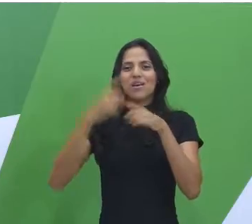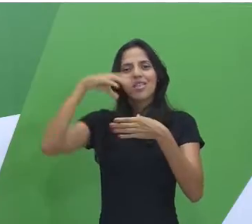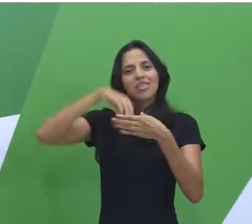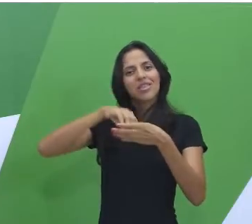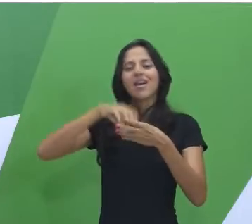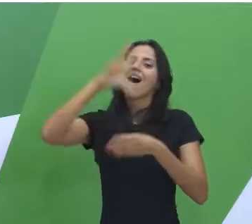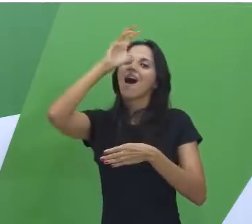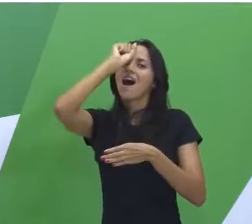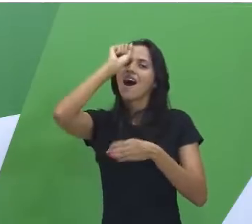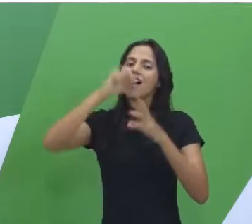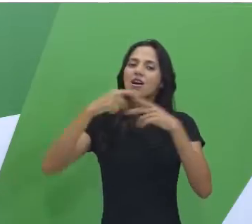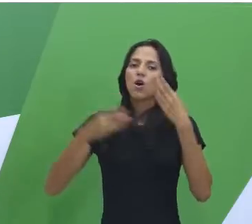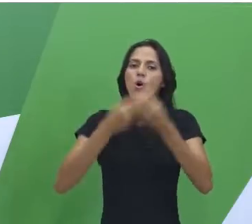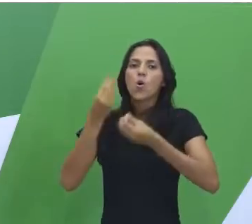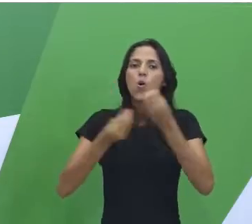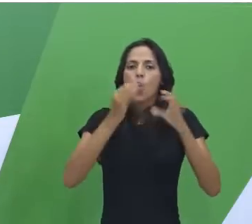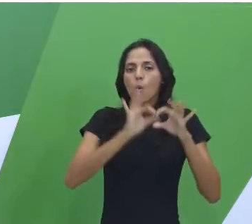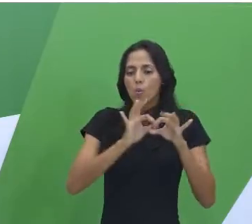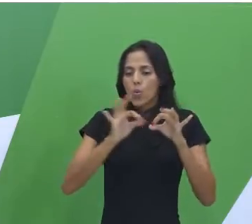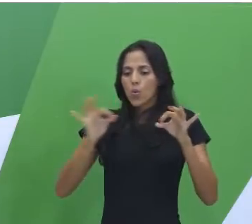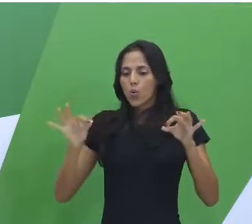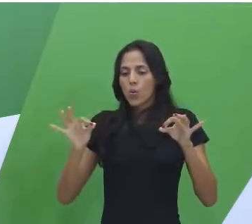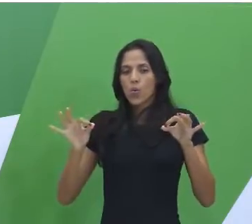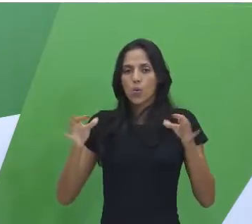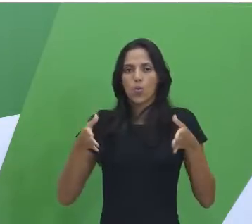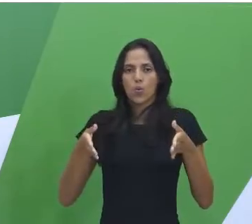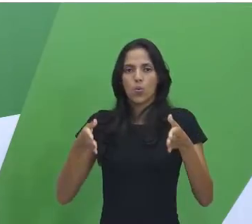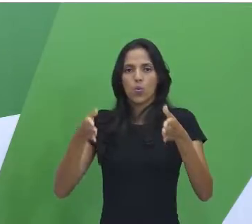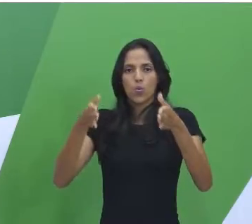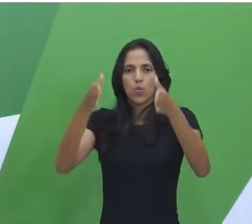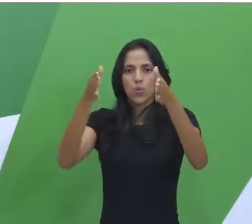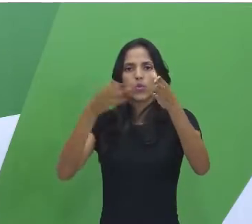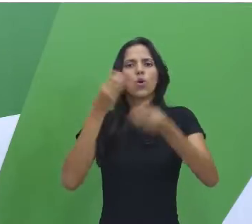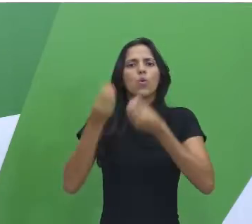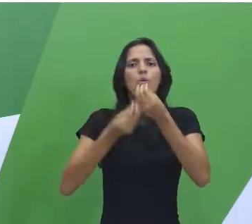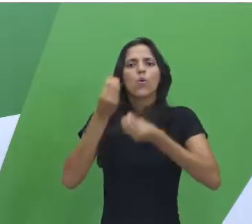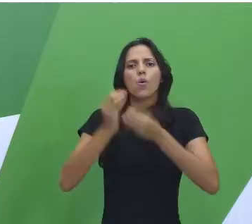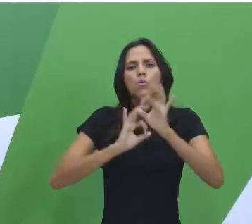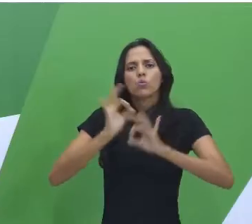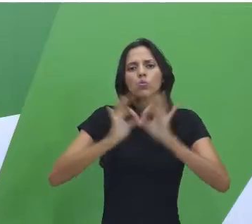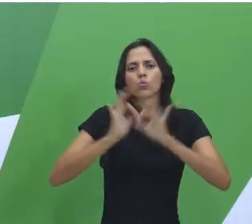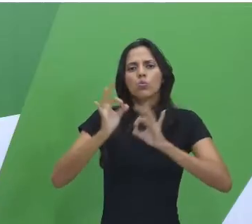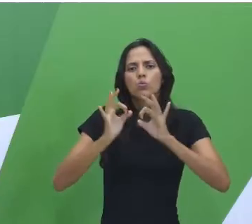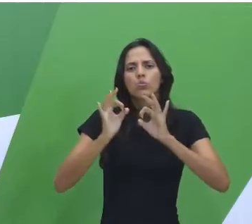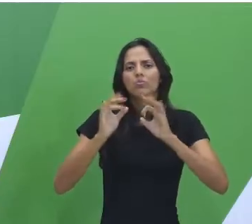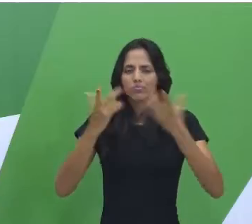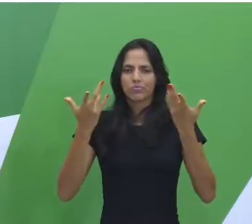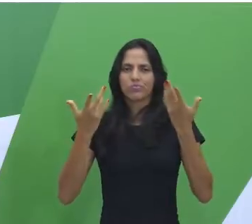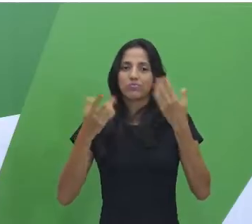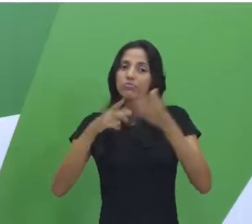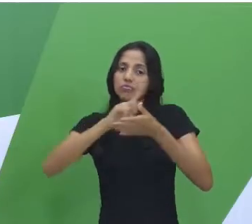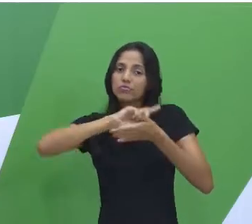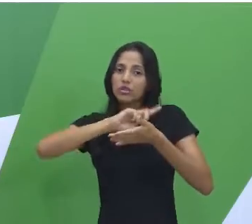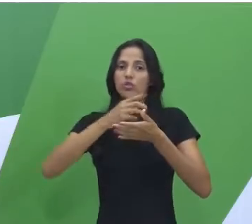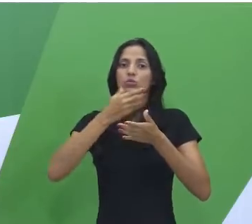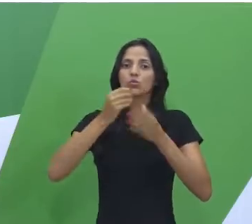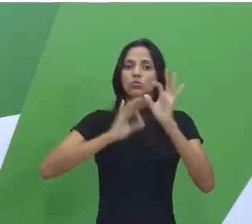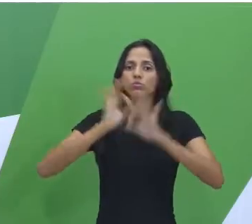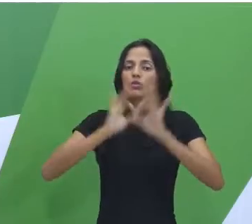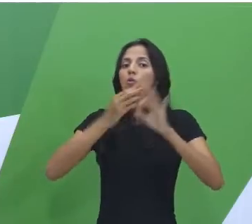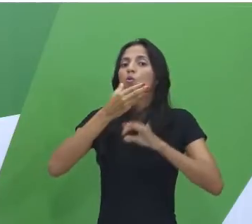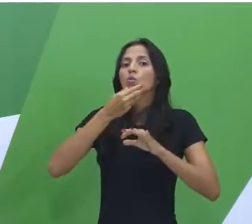realidade, nós temos o seguinte, como que essa coisa foi formatada? Ainda navegando, foram os gregos